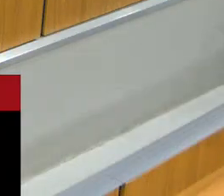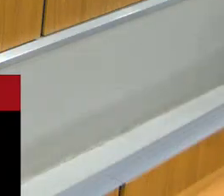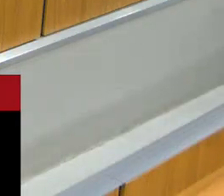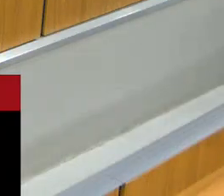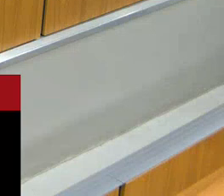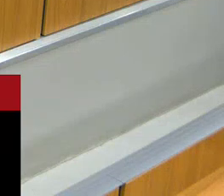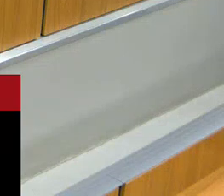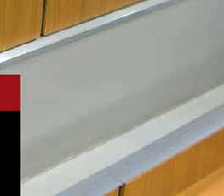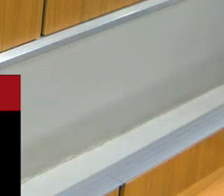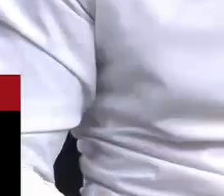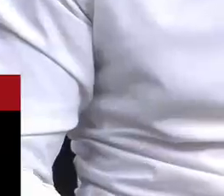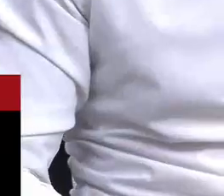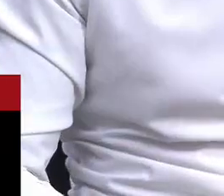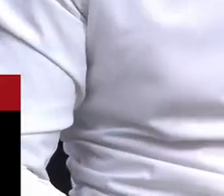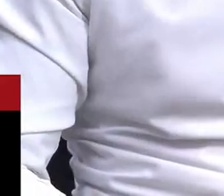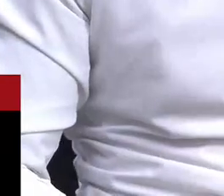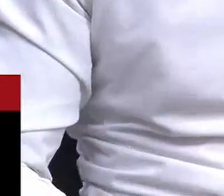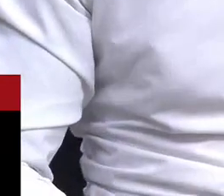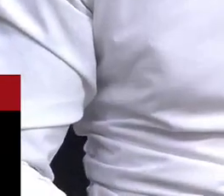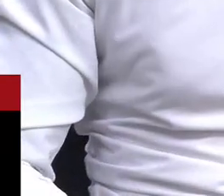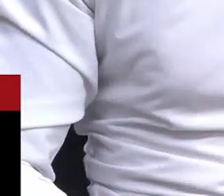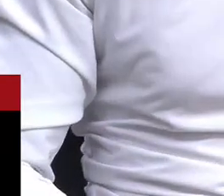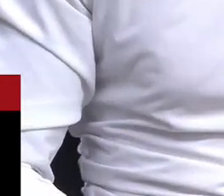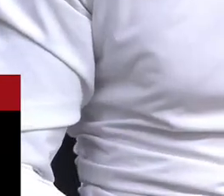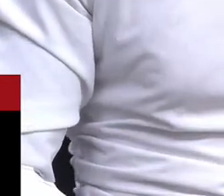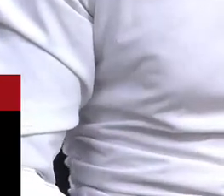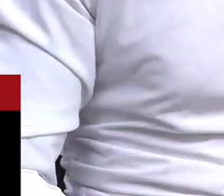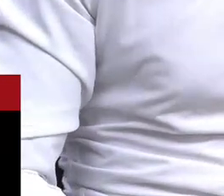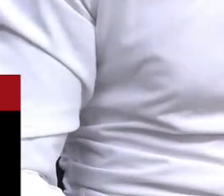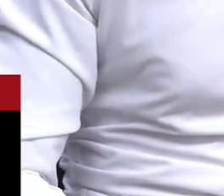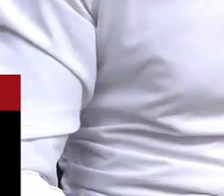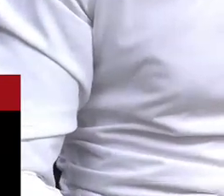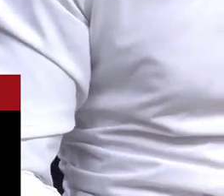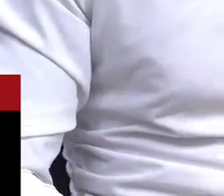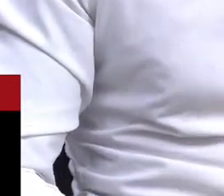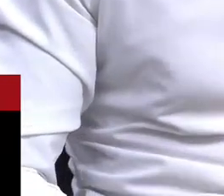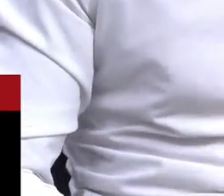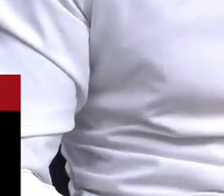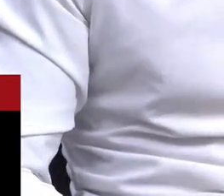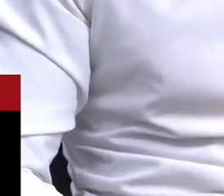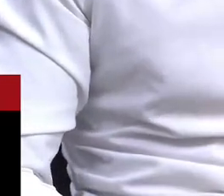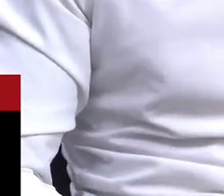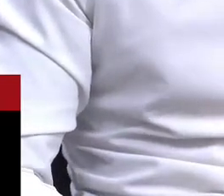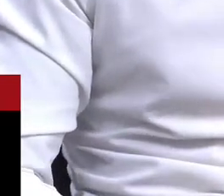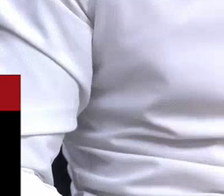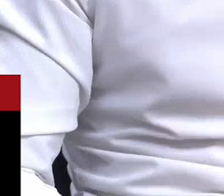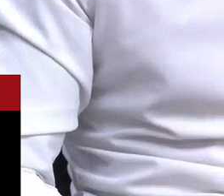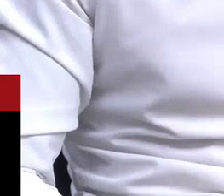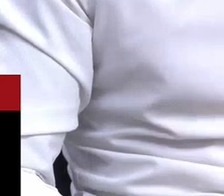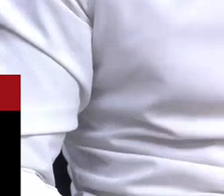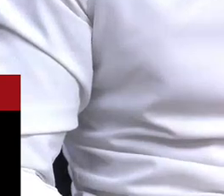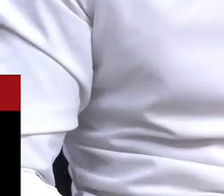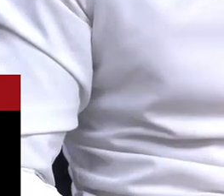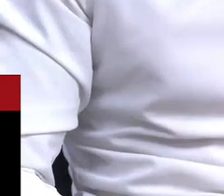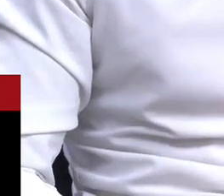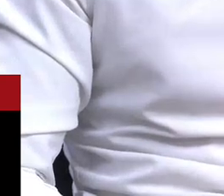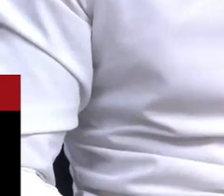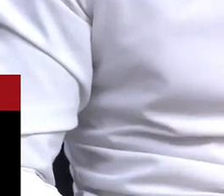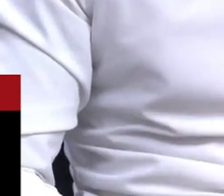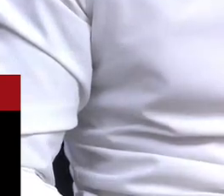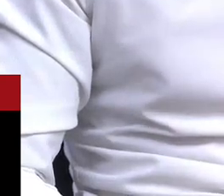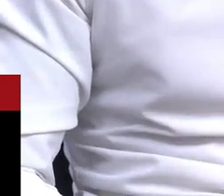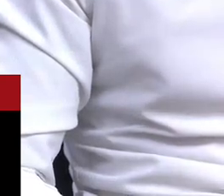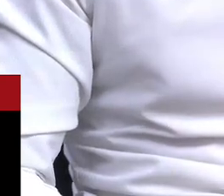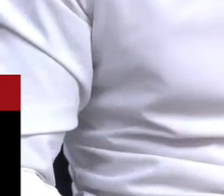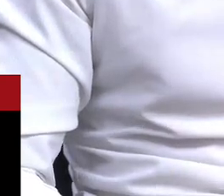muito cumprido que é o 48 589 de setembro de 2023 porque o estado já tem um convênio